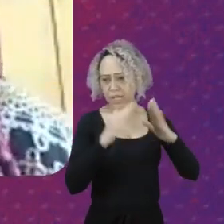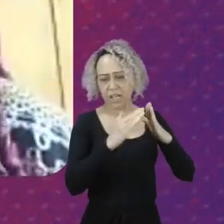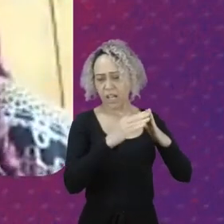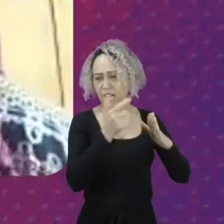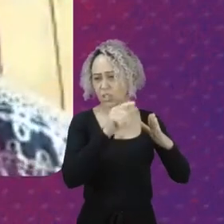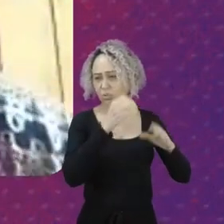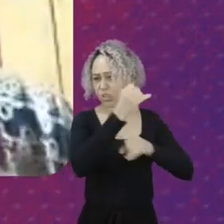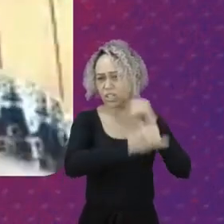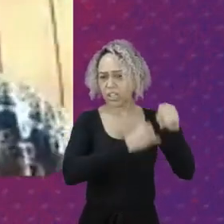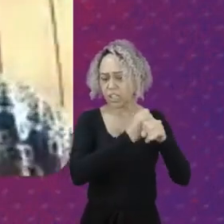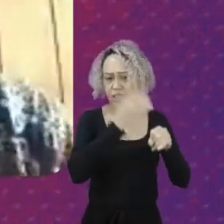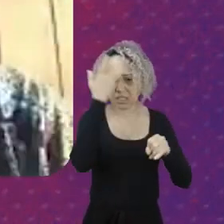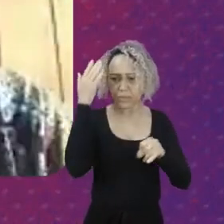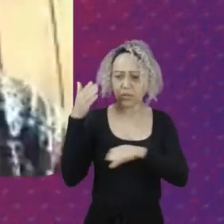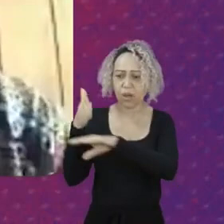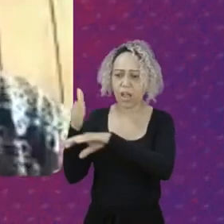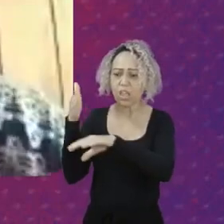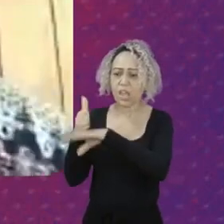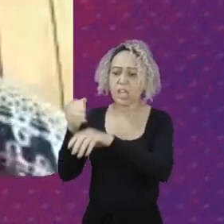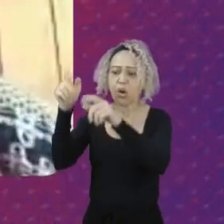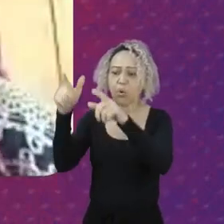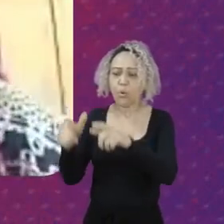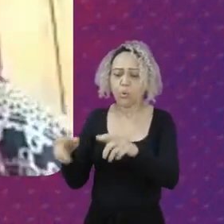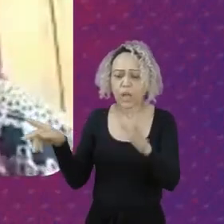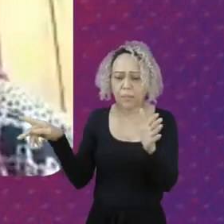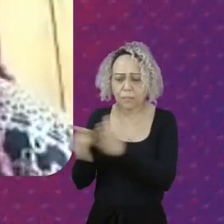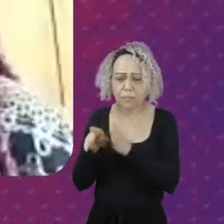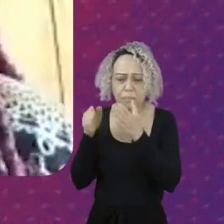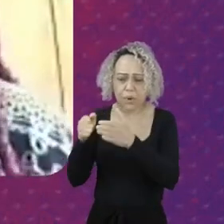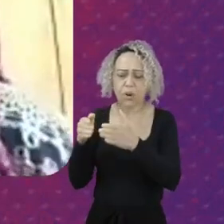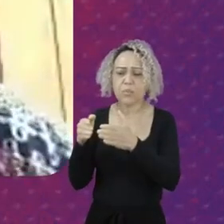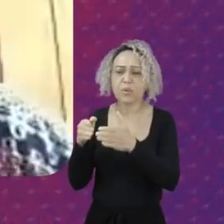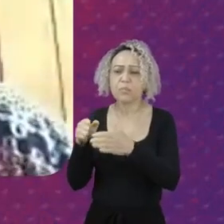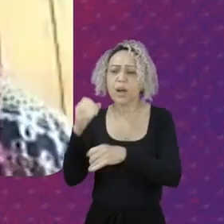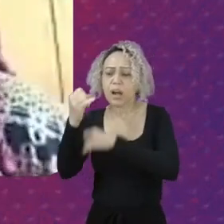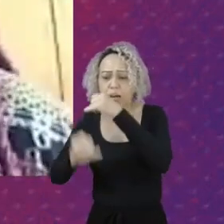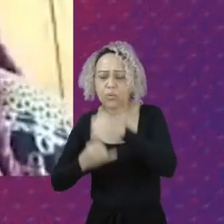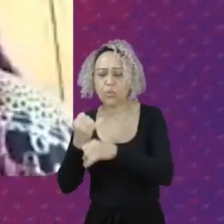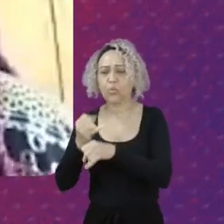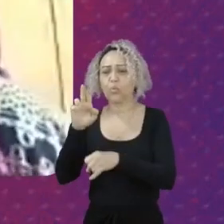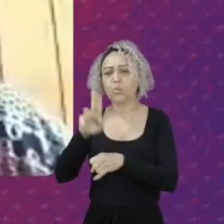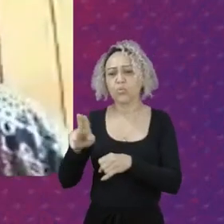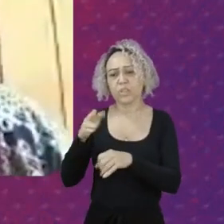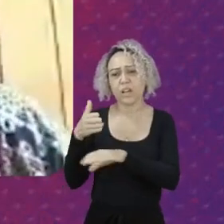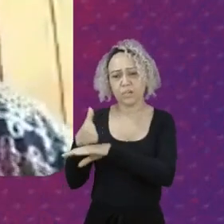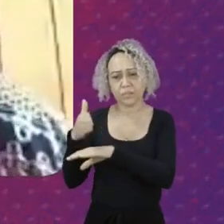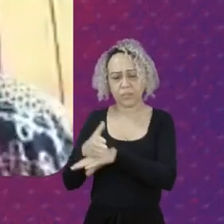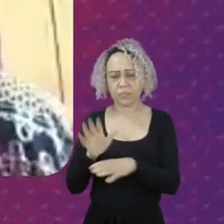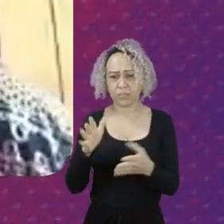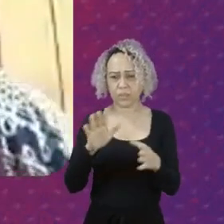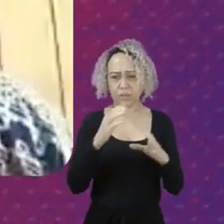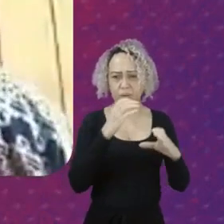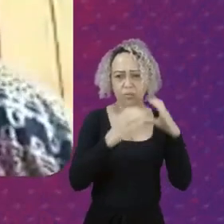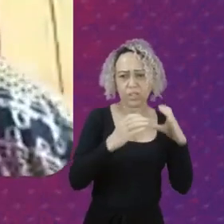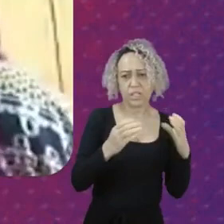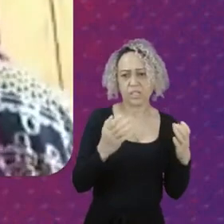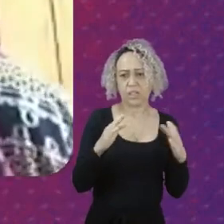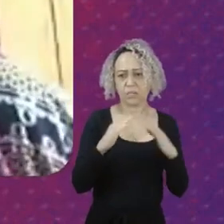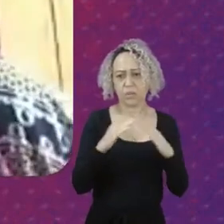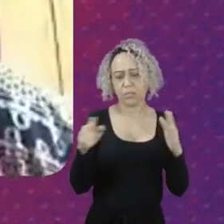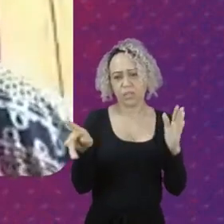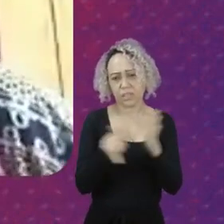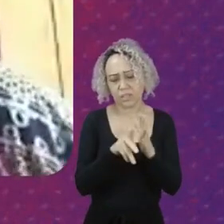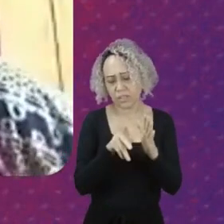alternativa, né? A comunicação feita nas favelas, os jornais, as TVs comunitárias, as rádios